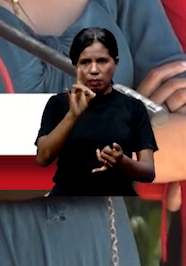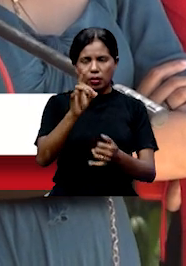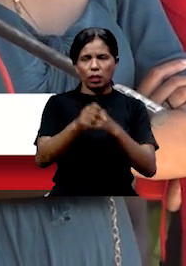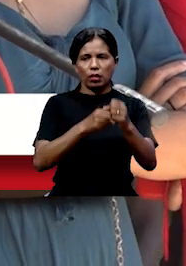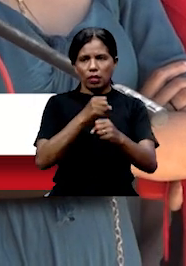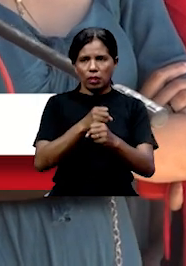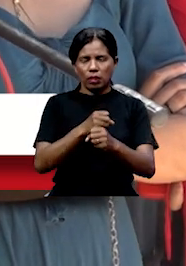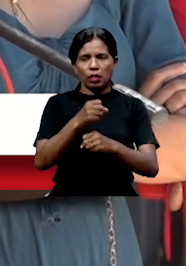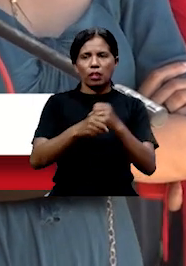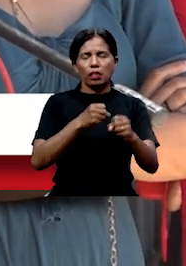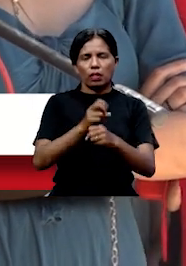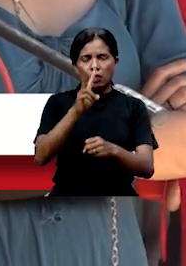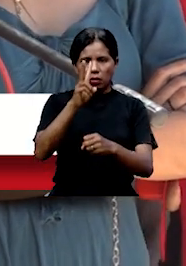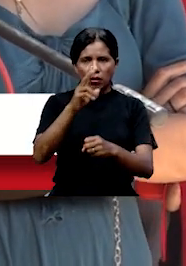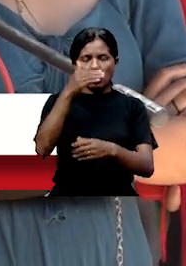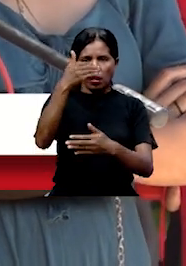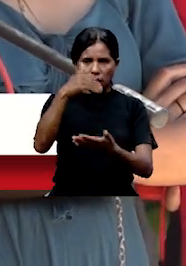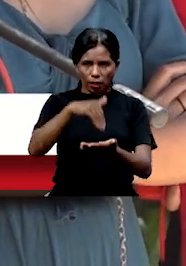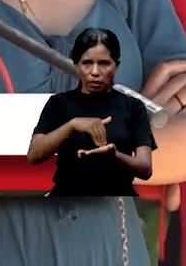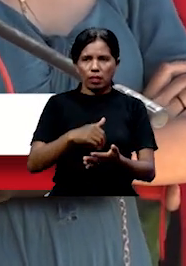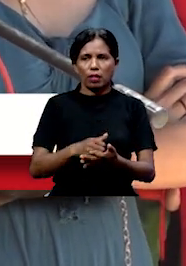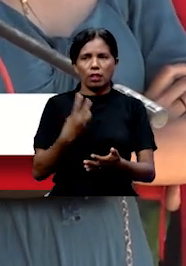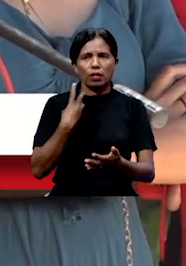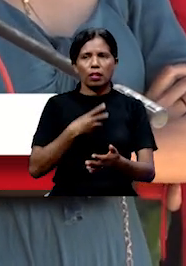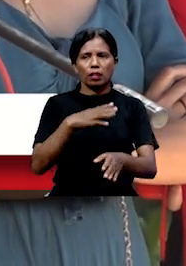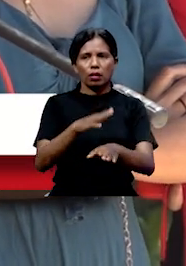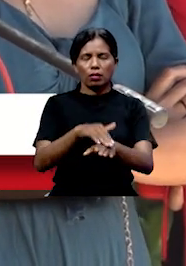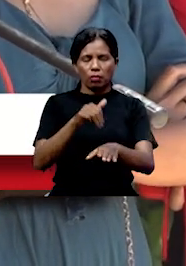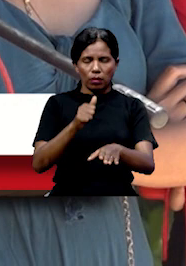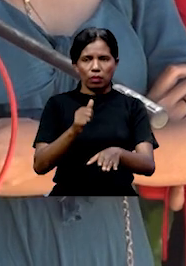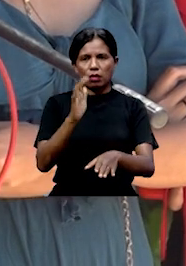Tina Rua está e está bolo bordas de ouro.